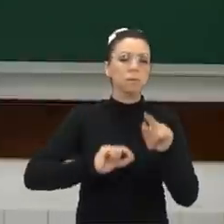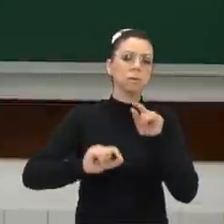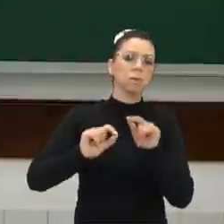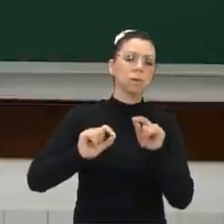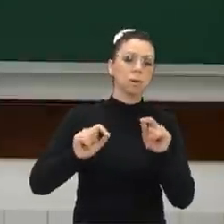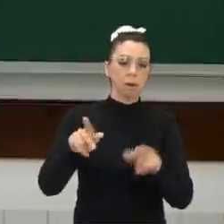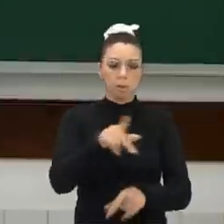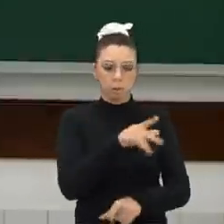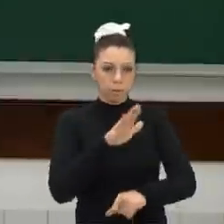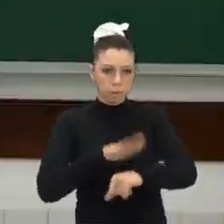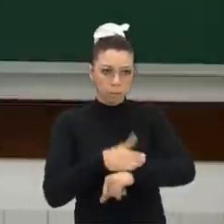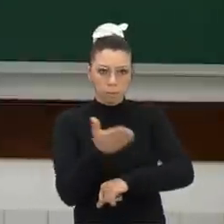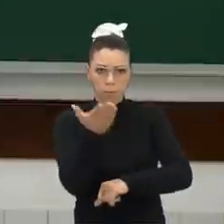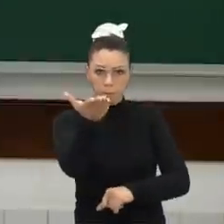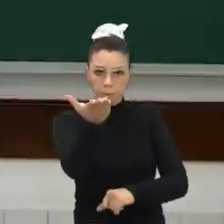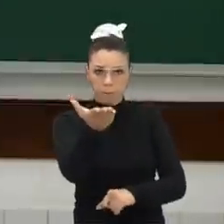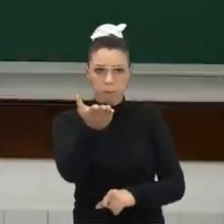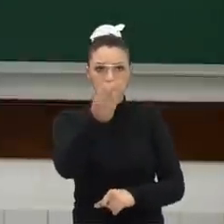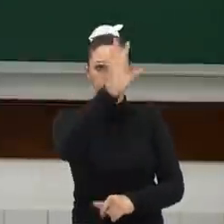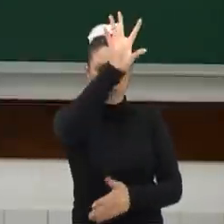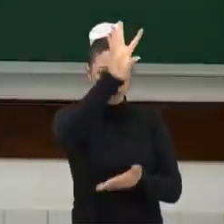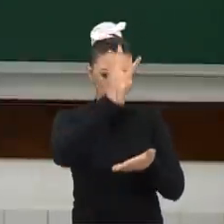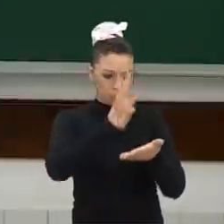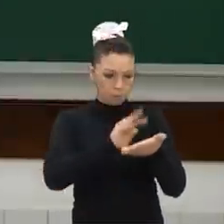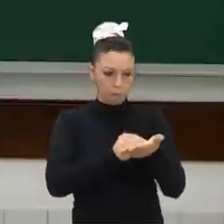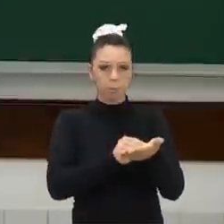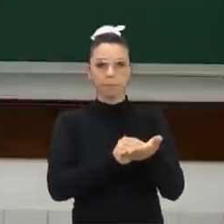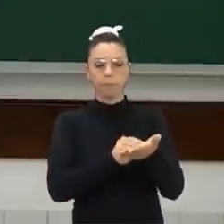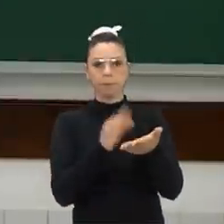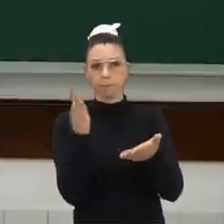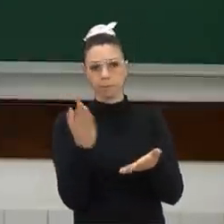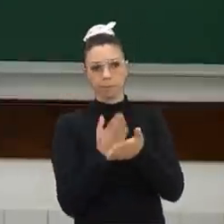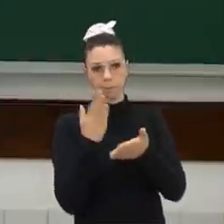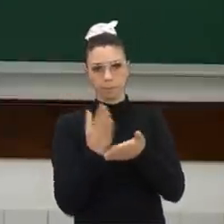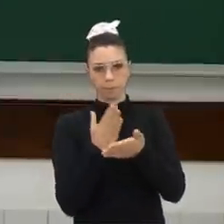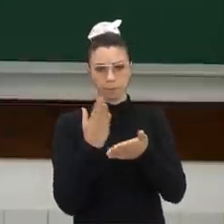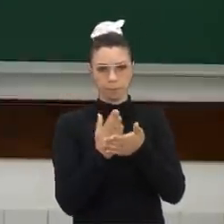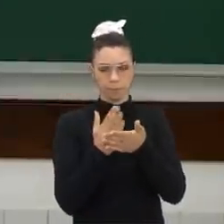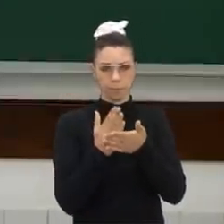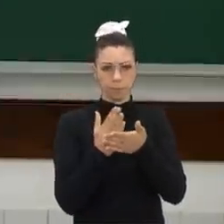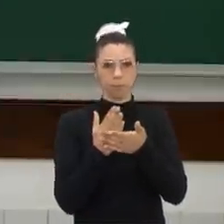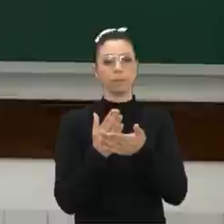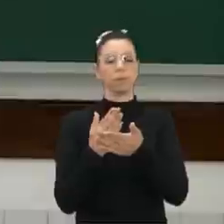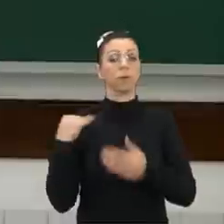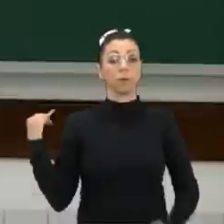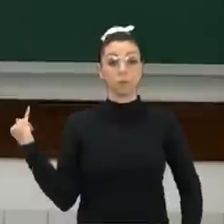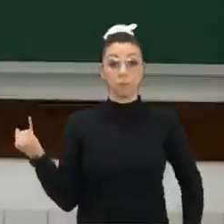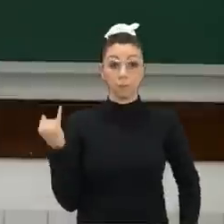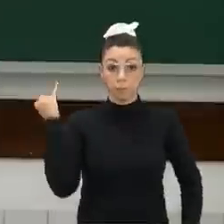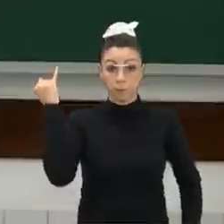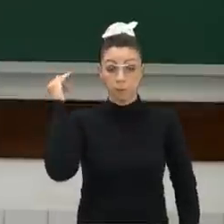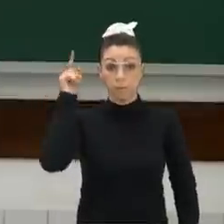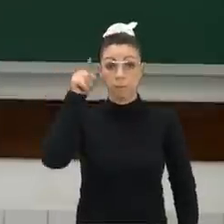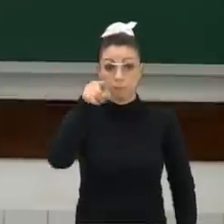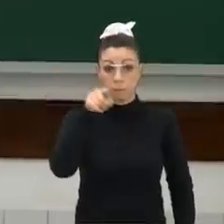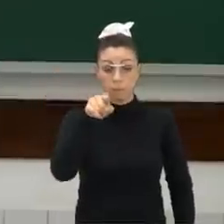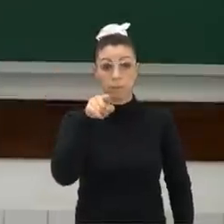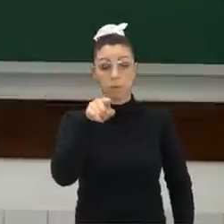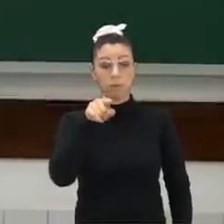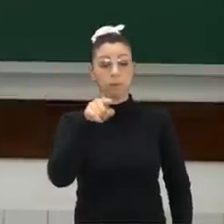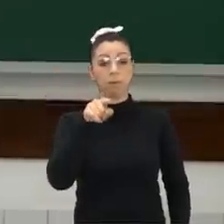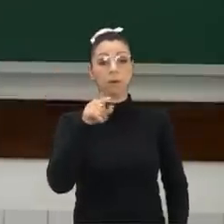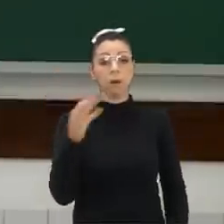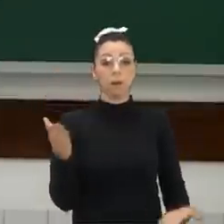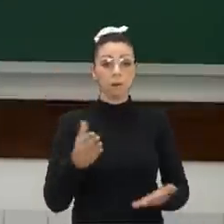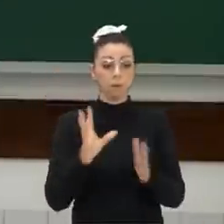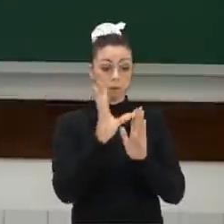teacher vai deixar um tempo para vocês copiarem aí no caderno de vocês, que é bem importante vocês terem, porque agora é o